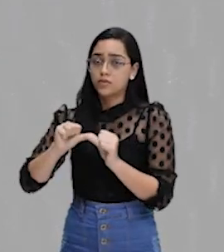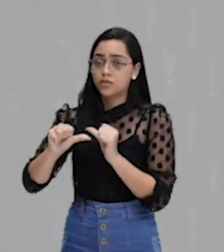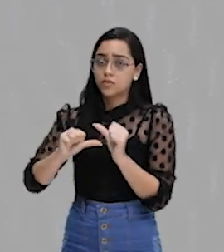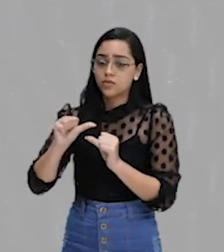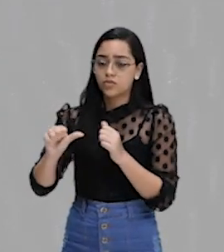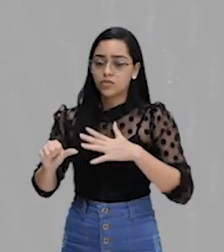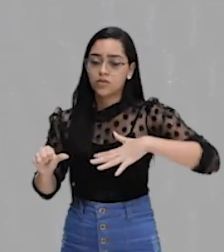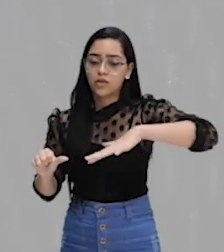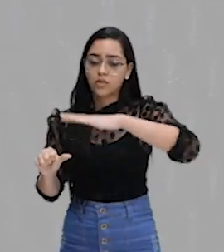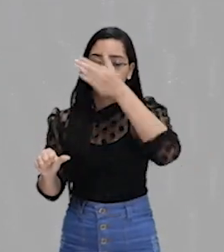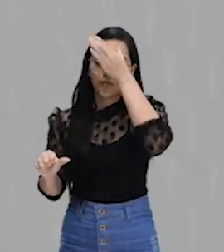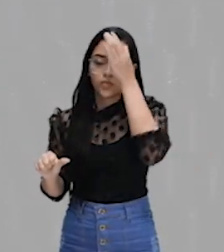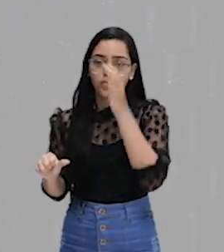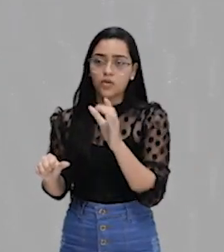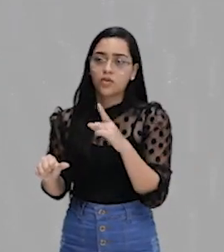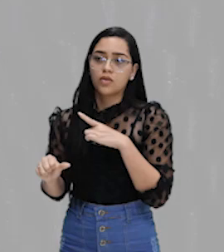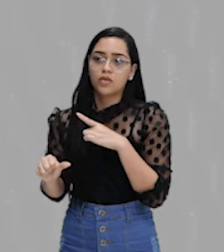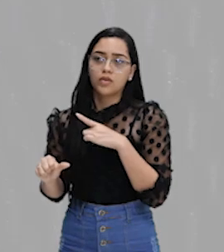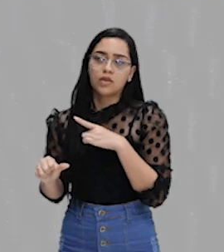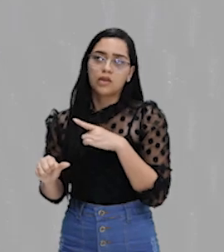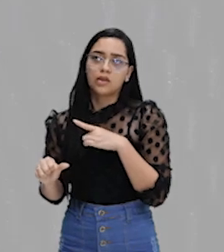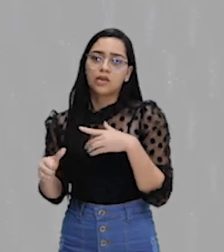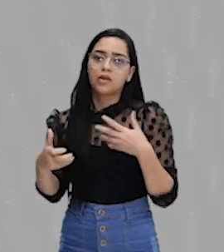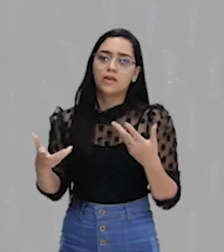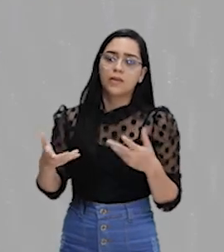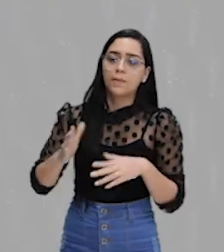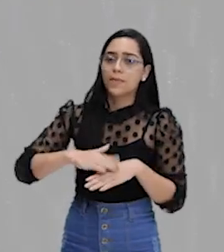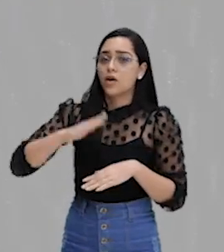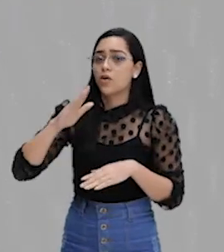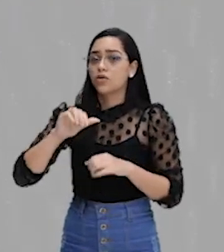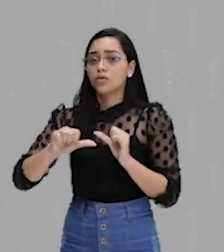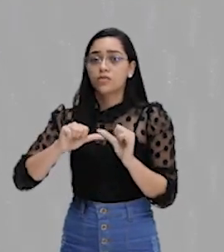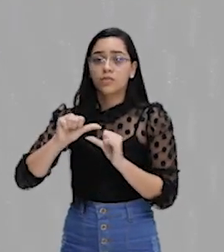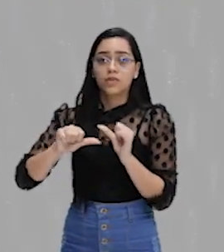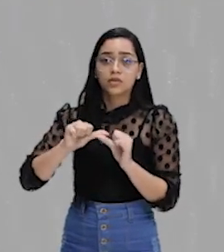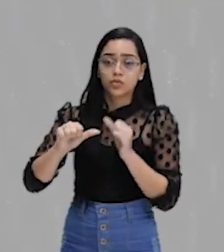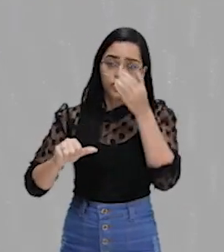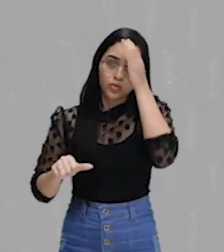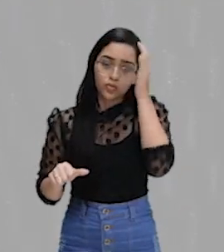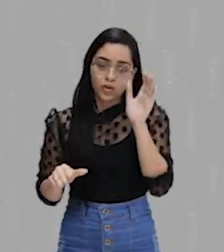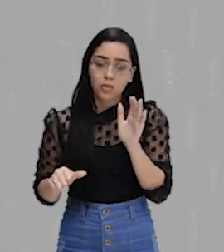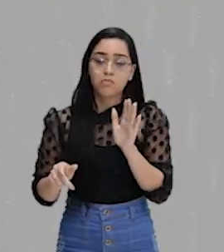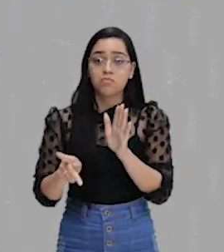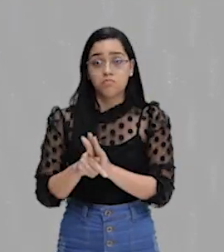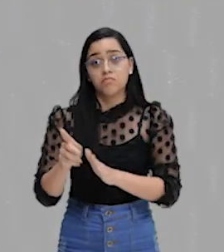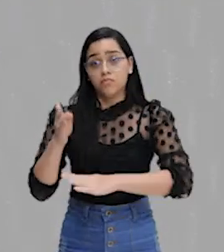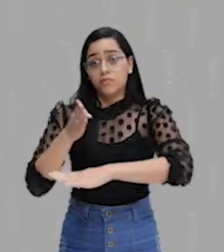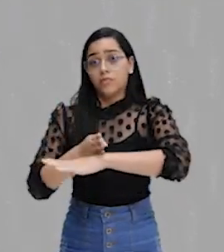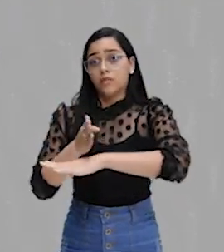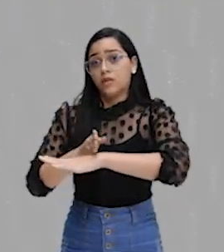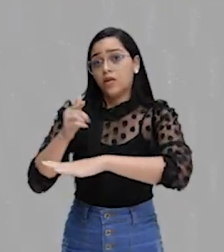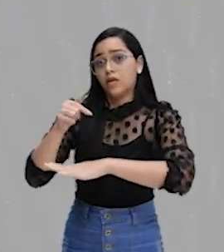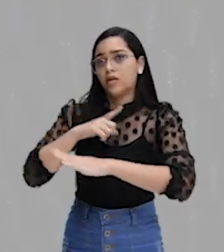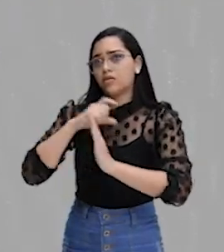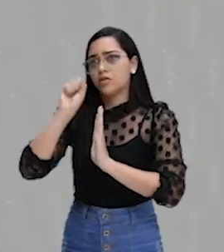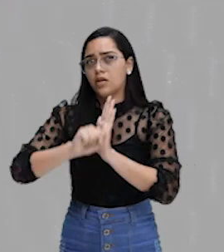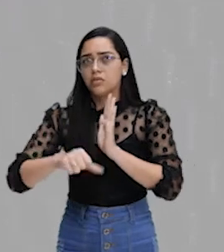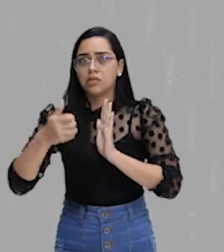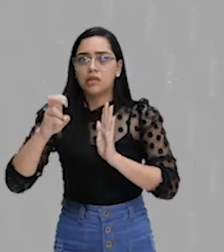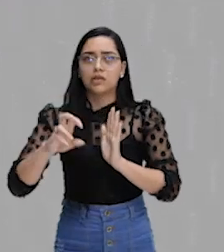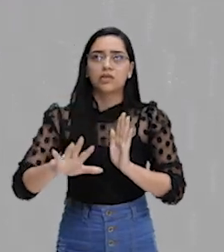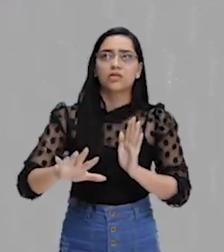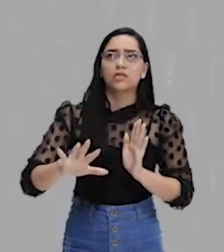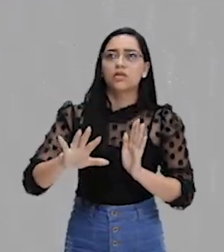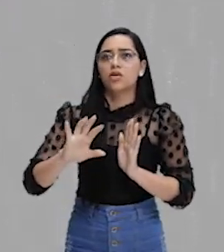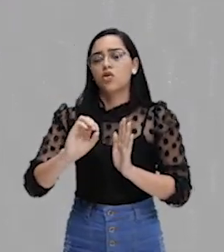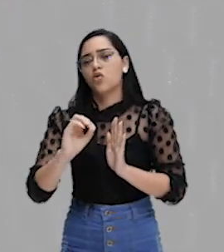campo cultural, considerada talvez como a maior transformação cultural dessa modernidade, ali do século XV, ou